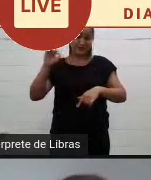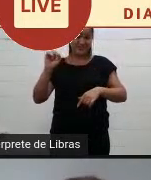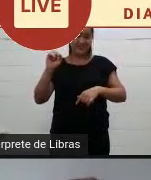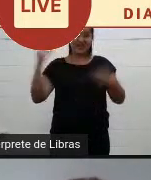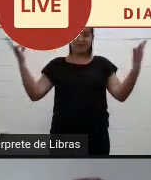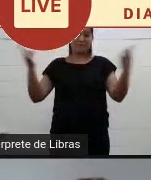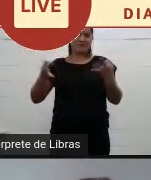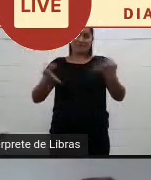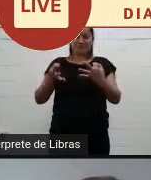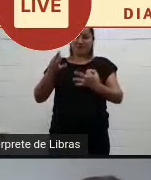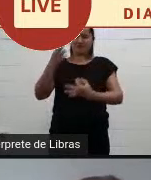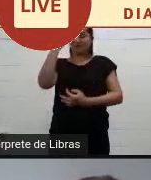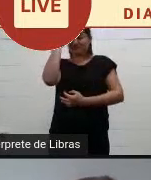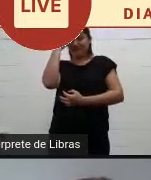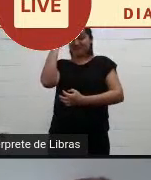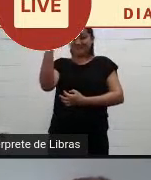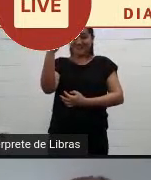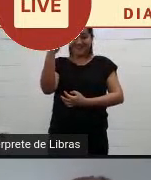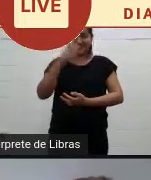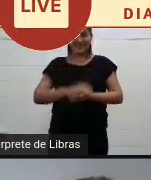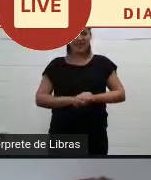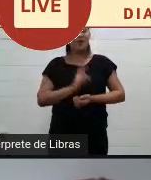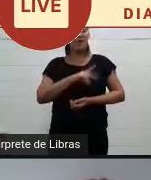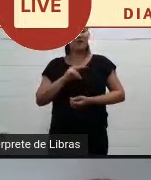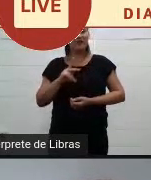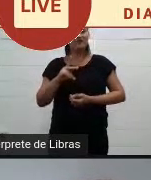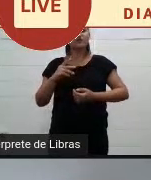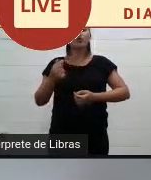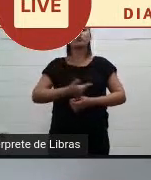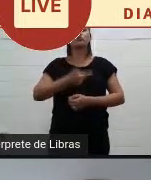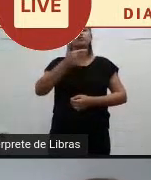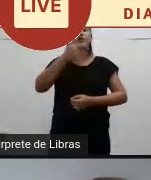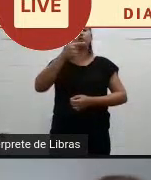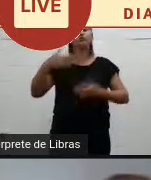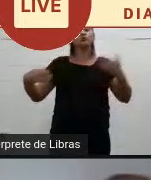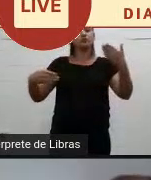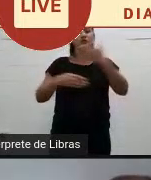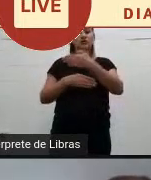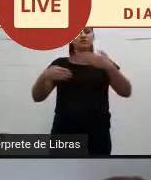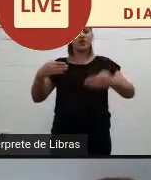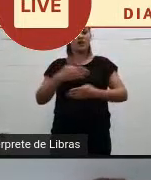aí. Pronto, professor Luiz, já pode pular para o segundo slide, por favor.